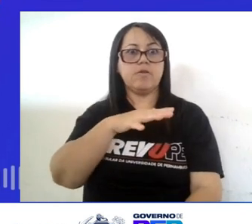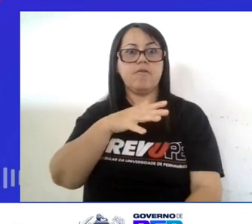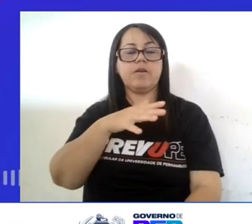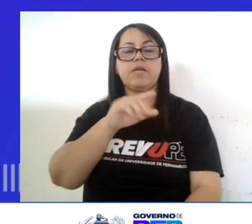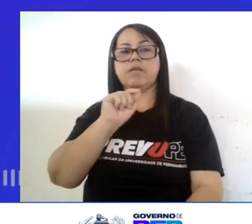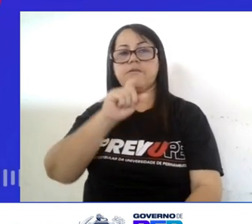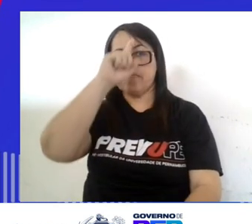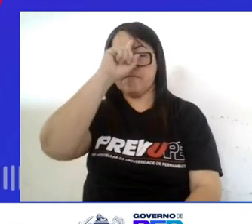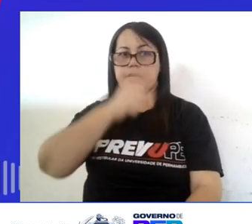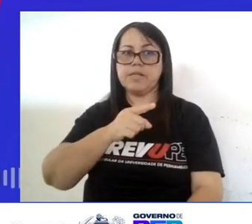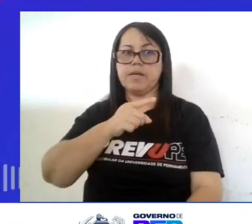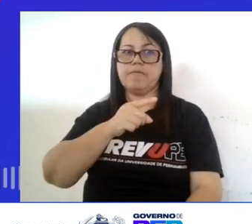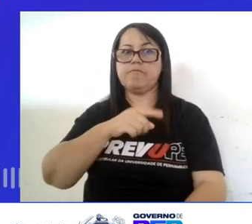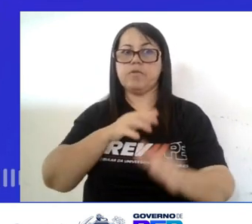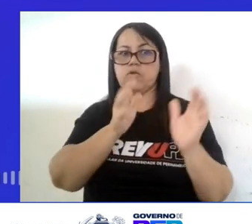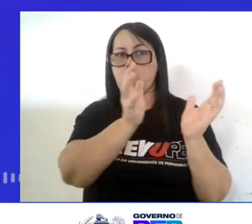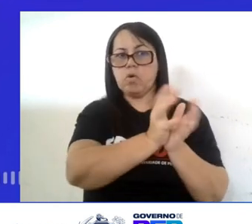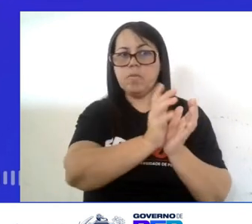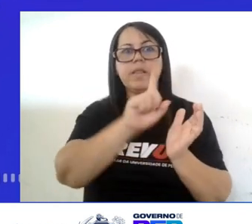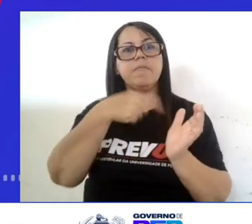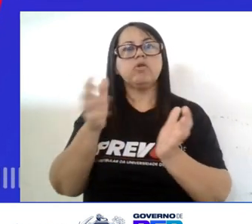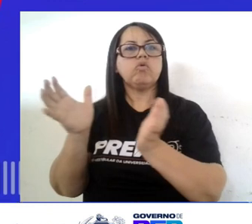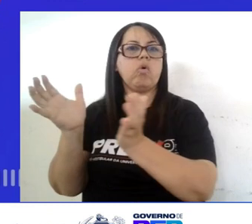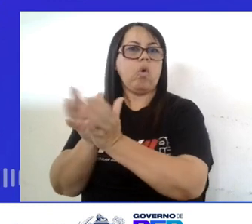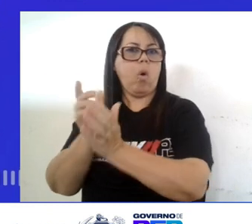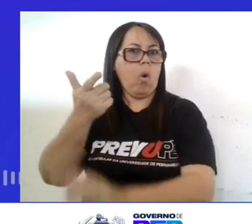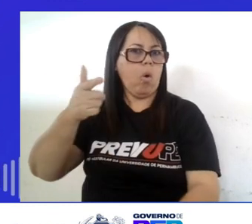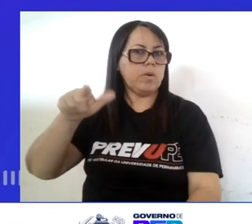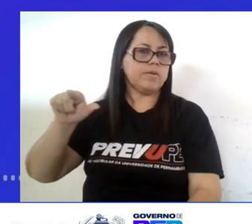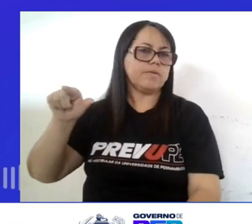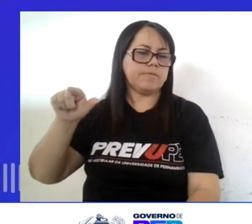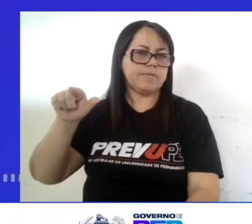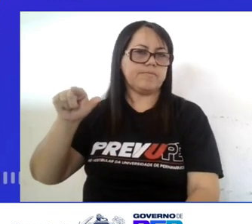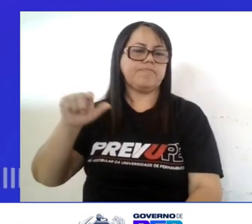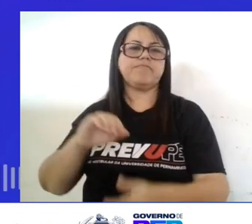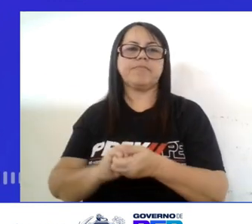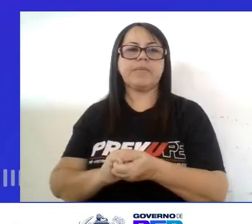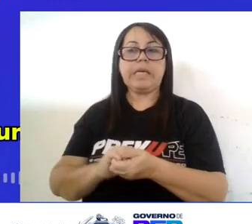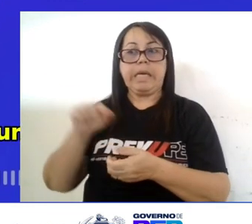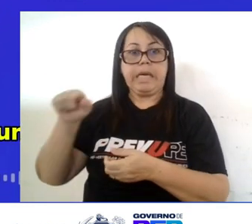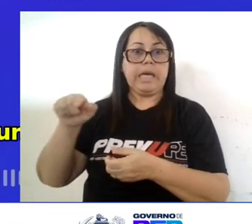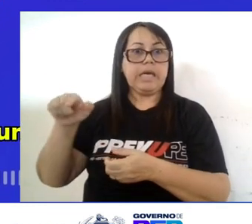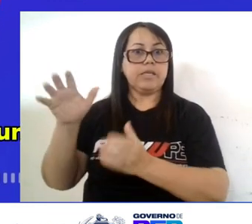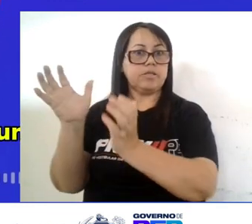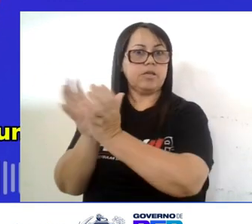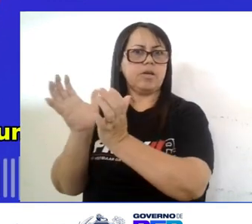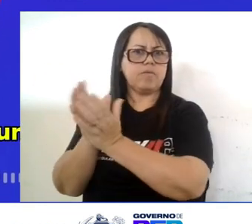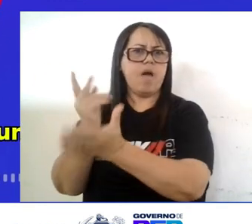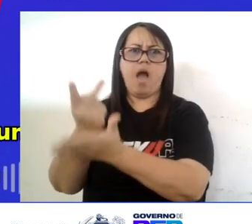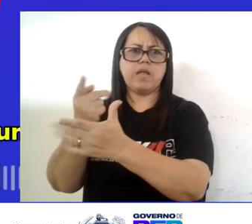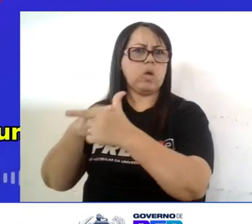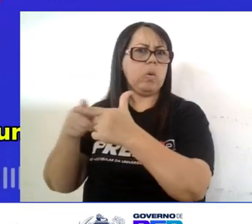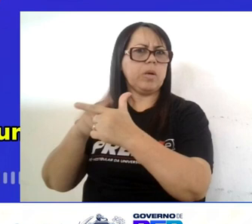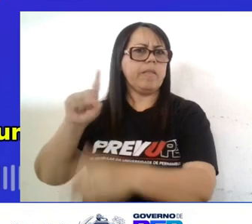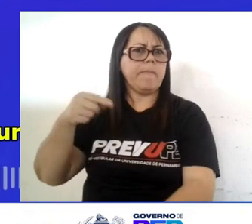Egito e posteriormente pelos otomanos otomano entrou em colapso após a